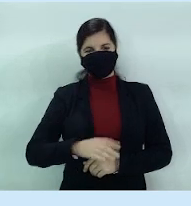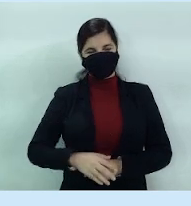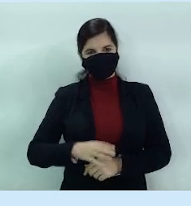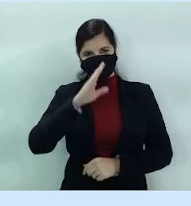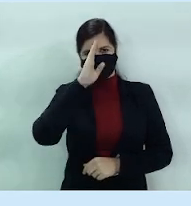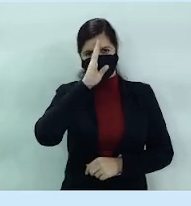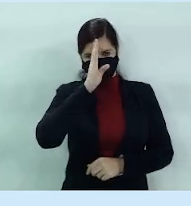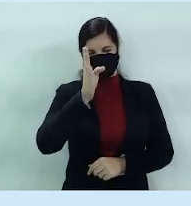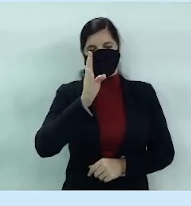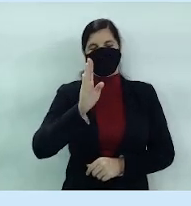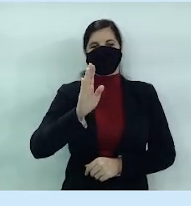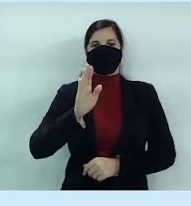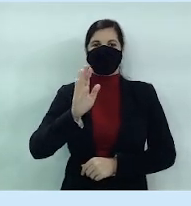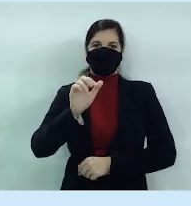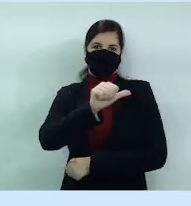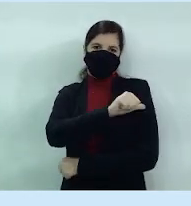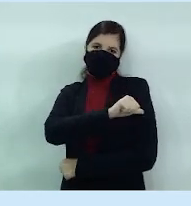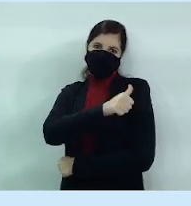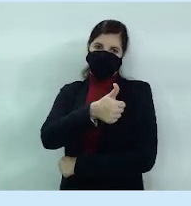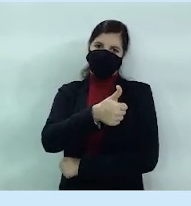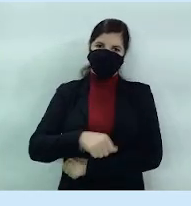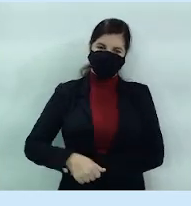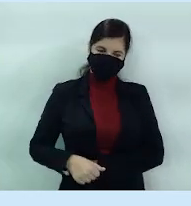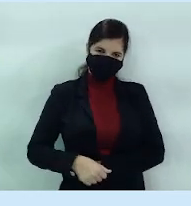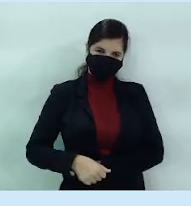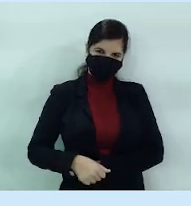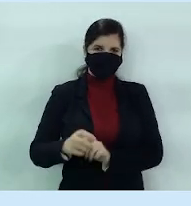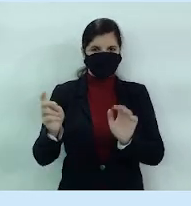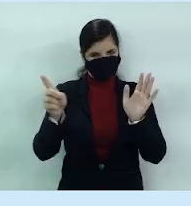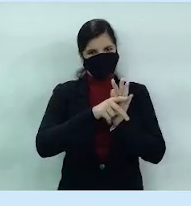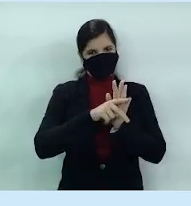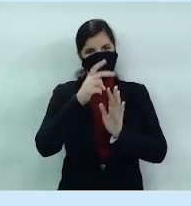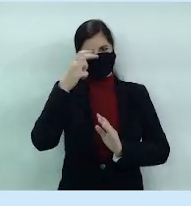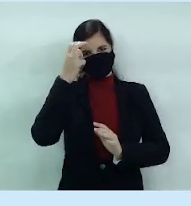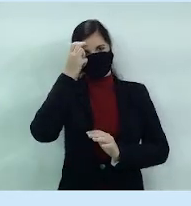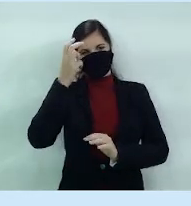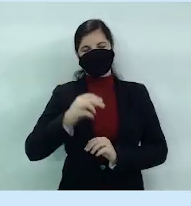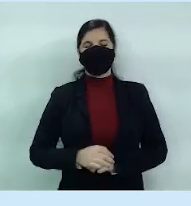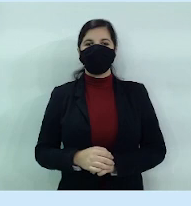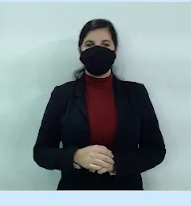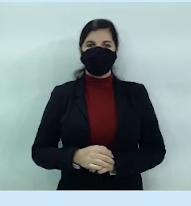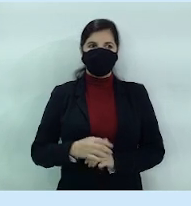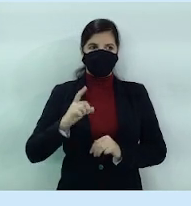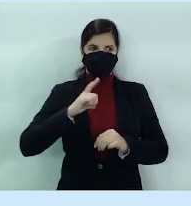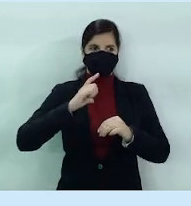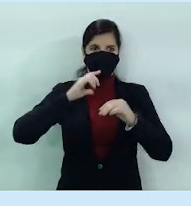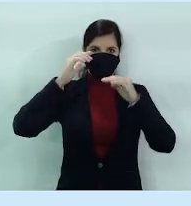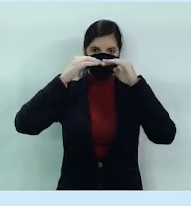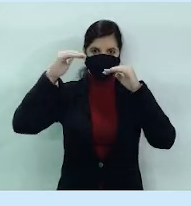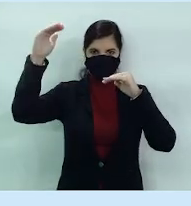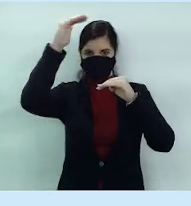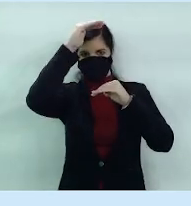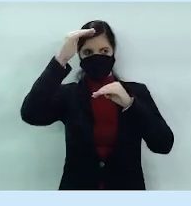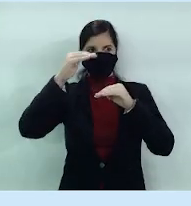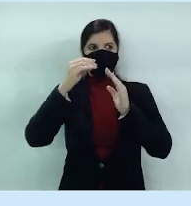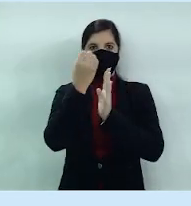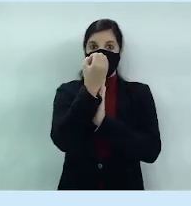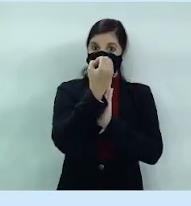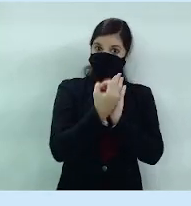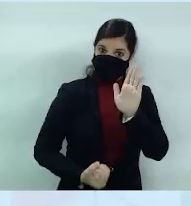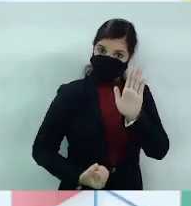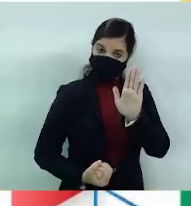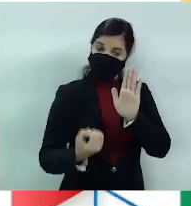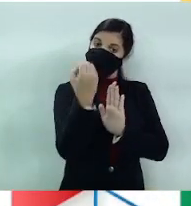principalmente da cultura carioca, né? Da cultura do Rio de Janeiro. E aí tem em cima também falando original